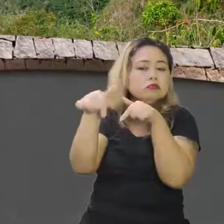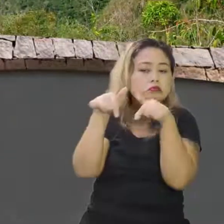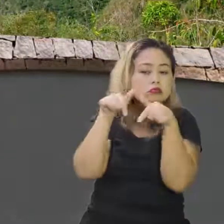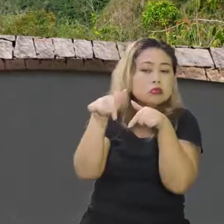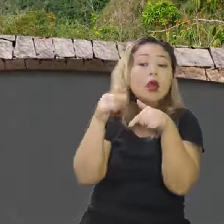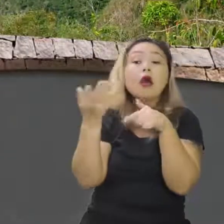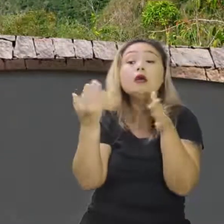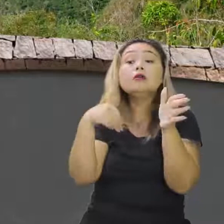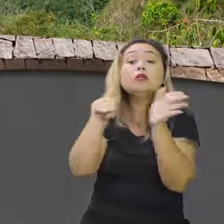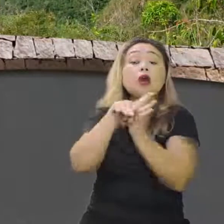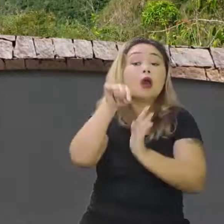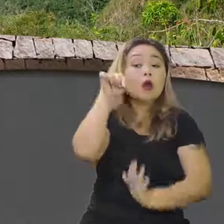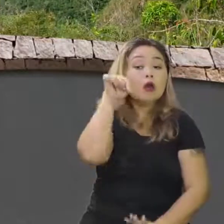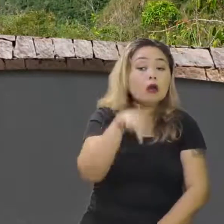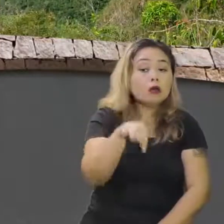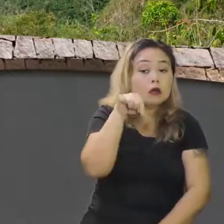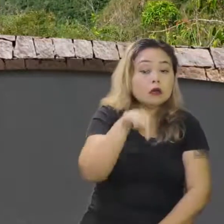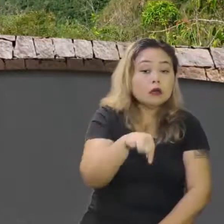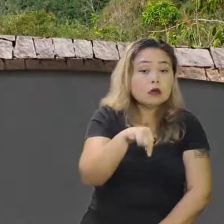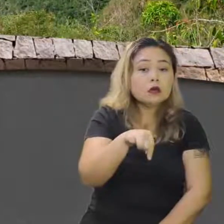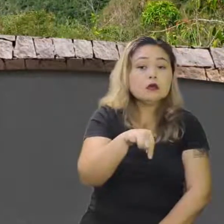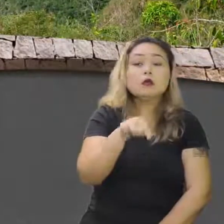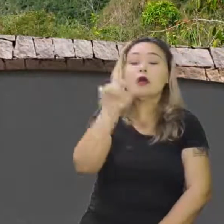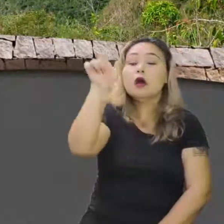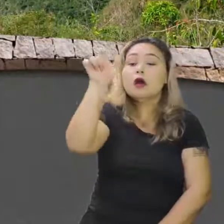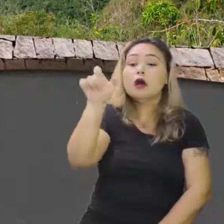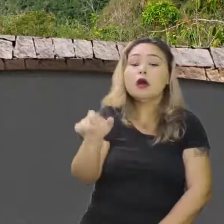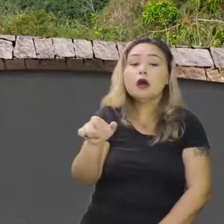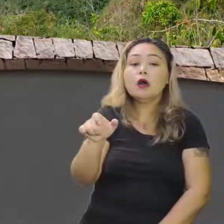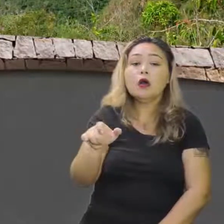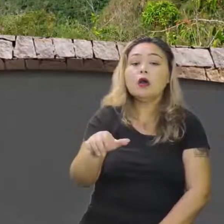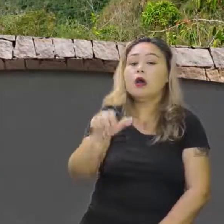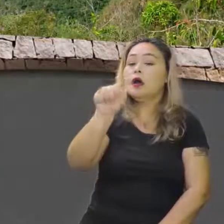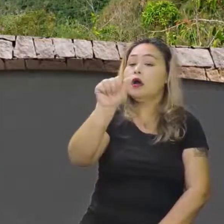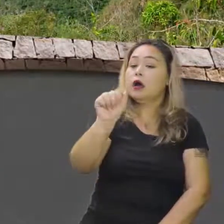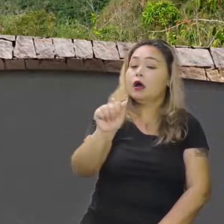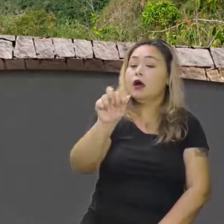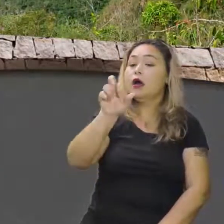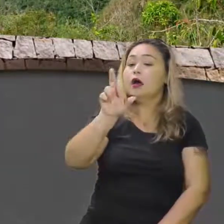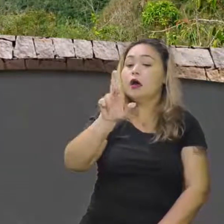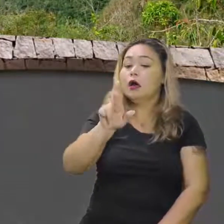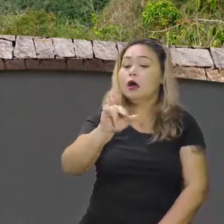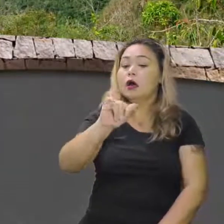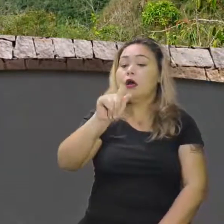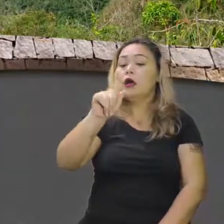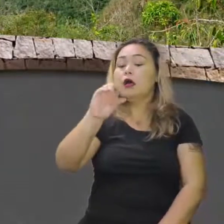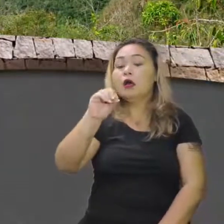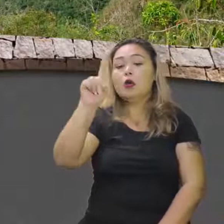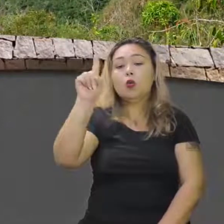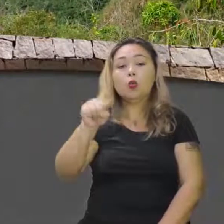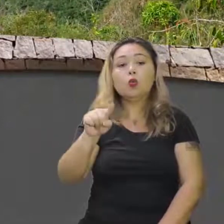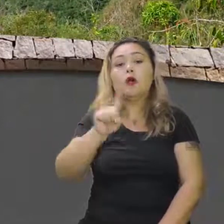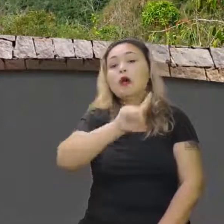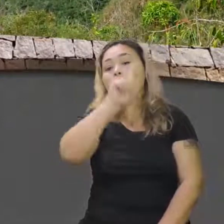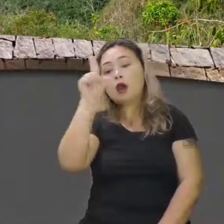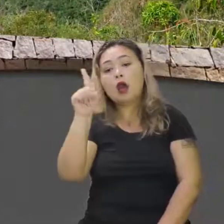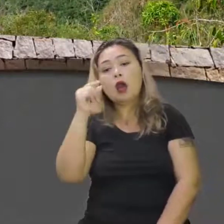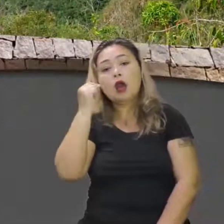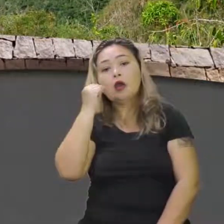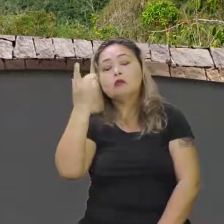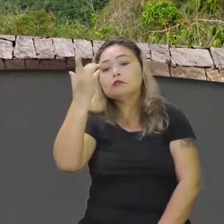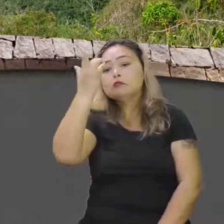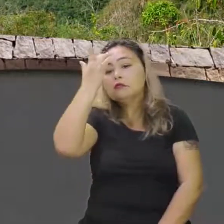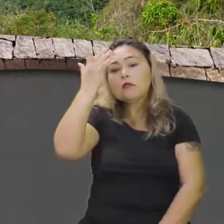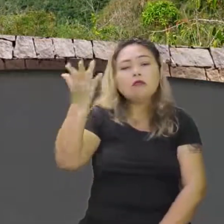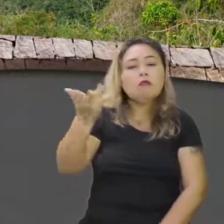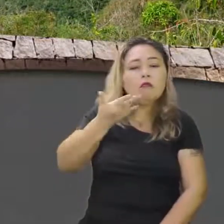trabalhadores, vieram para cá e eram chamados de arigós. Arigó, no Nordeste, é uma pessoa que é fácil de